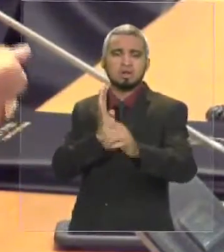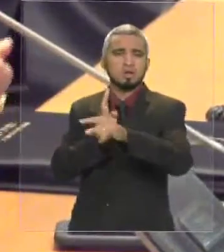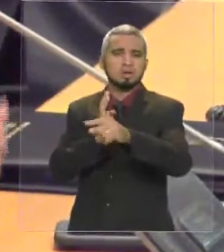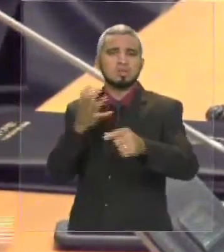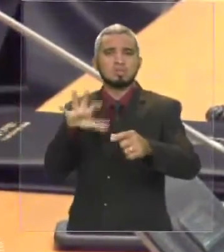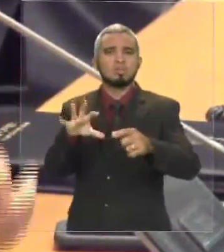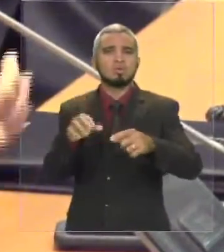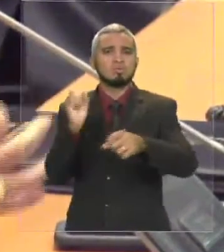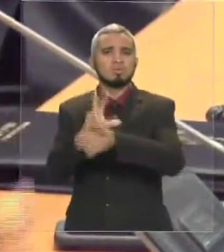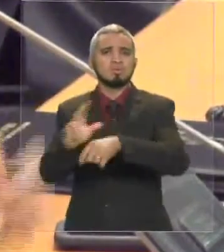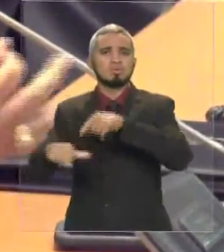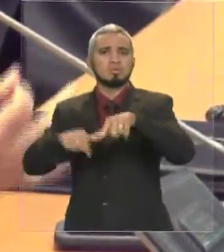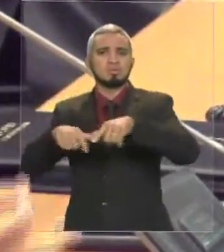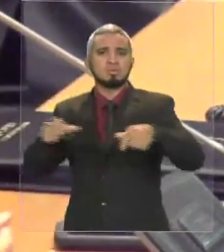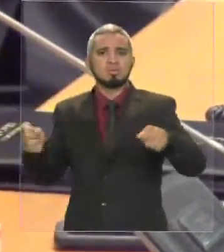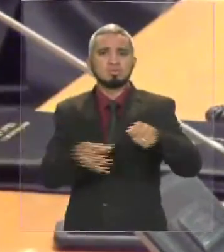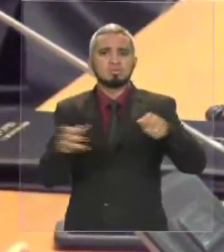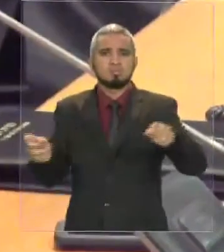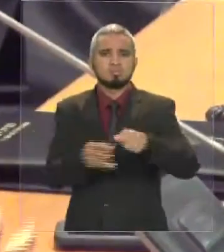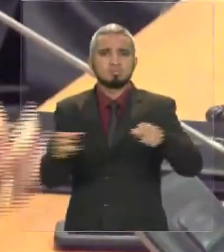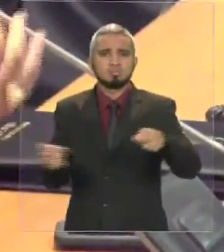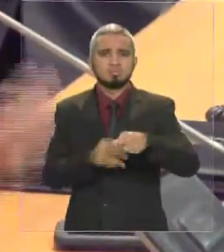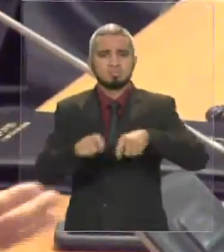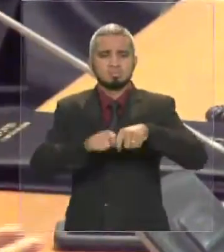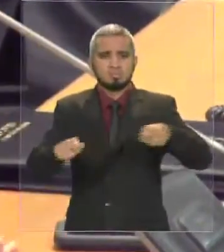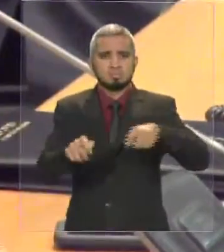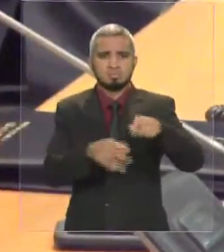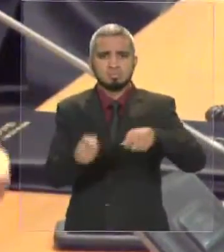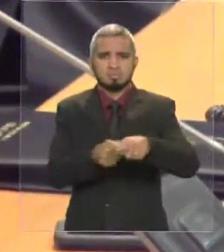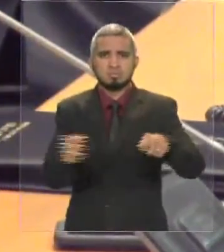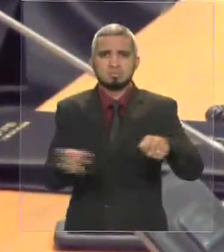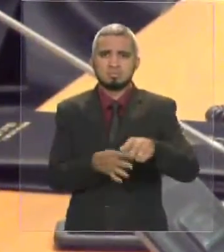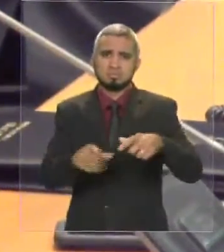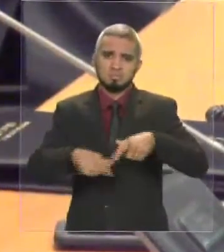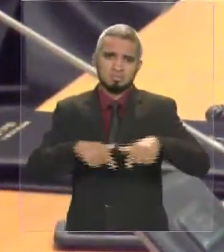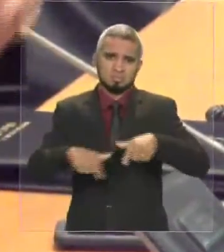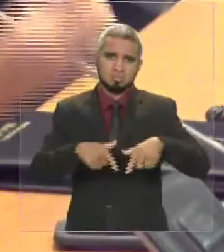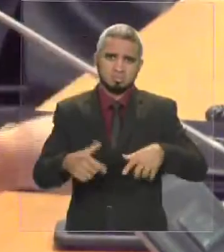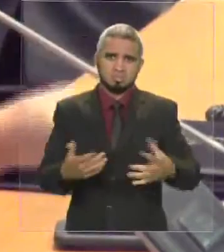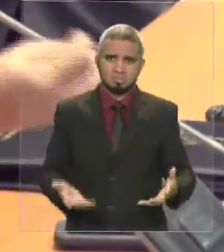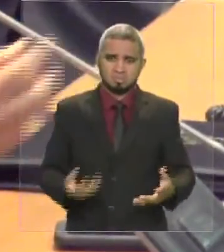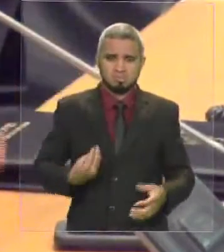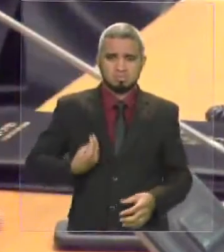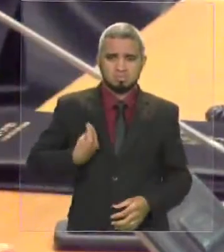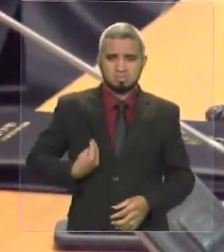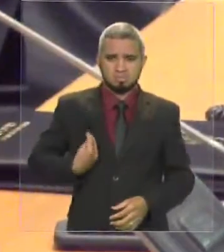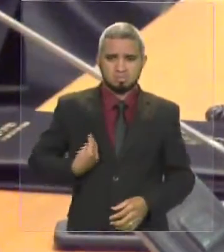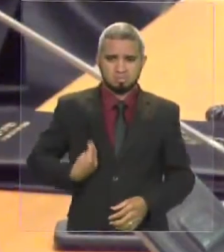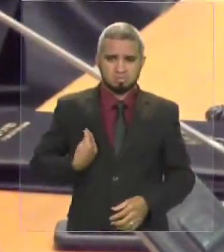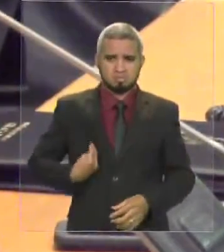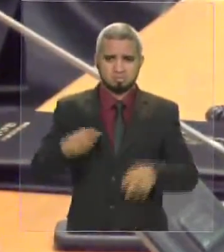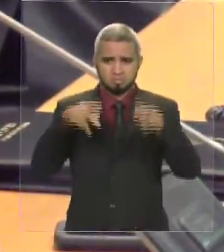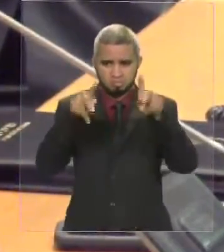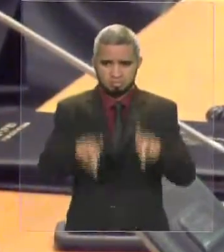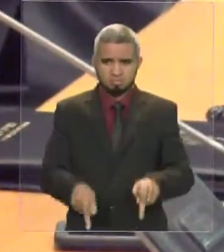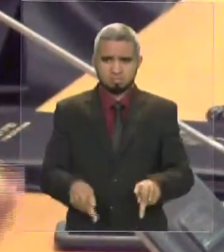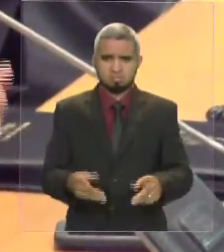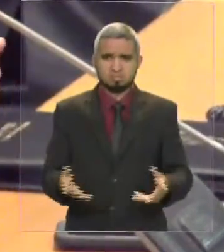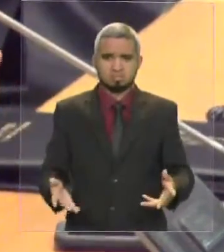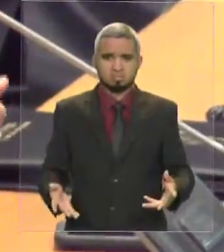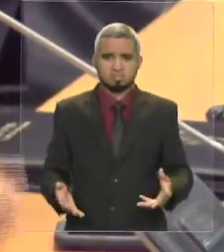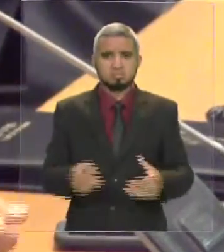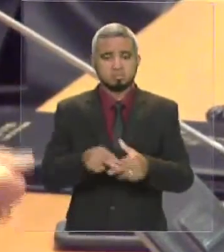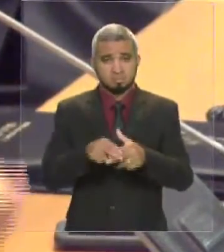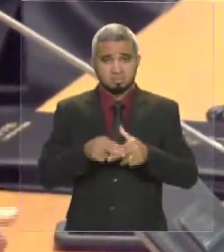colocar empacotadores para facilitar a vida do povo que mantém este supermercado. Então, por